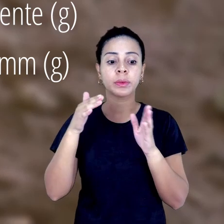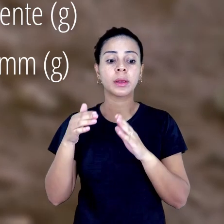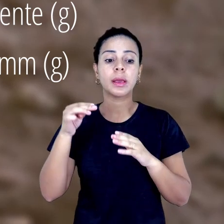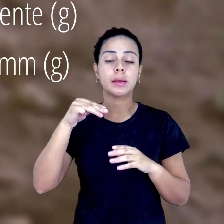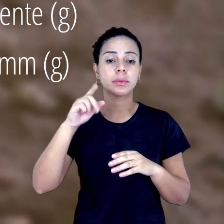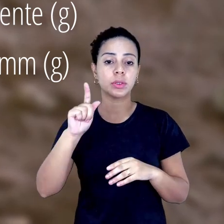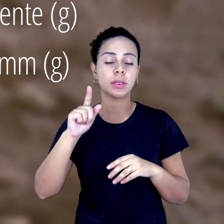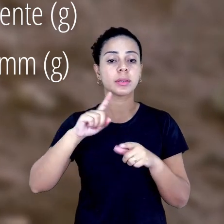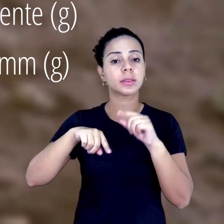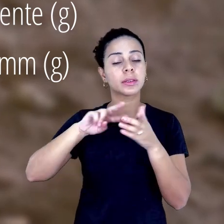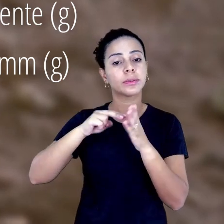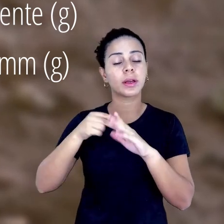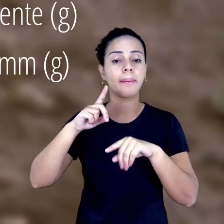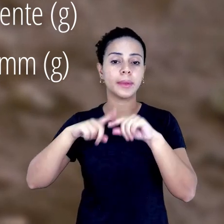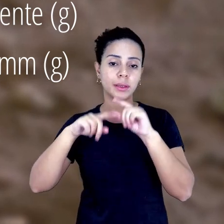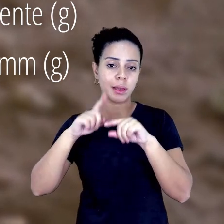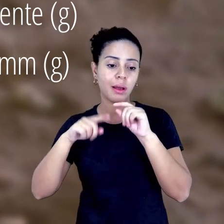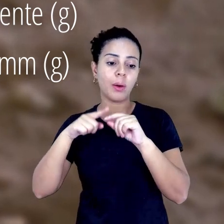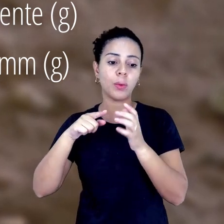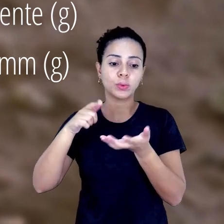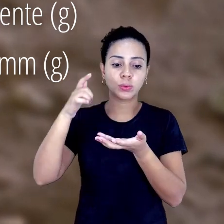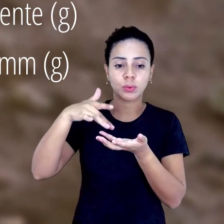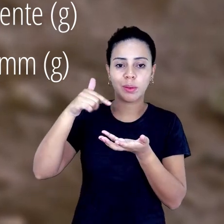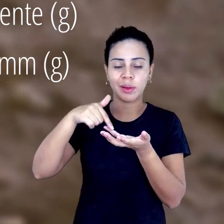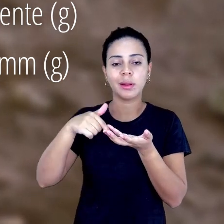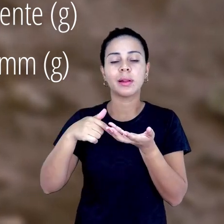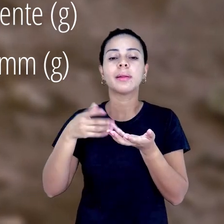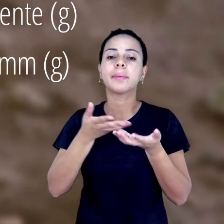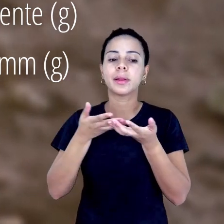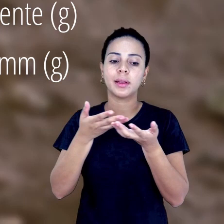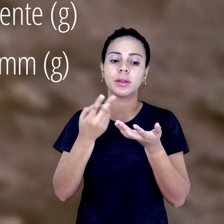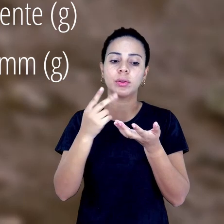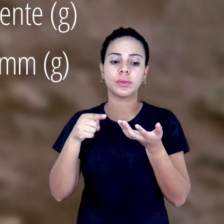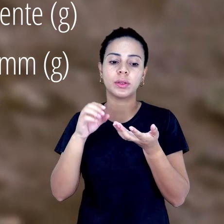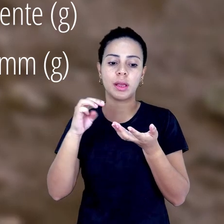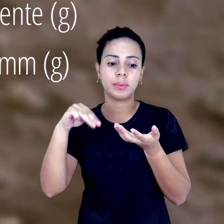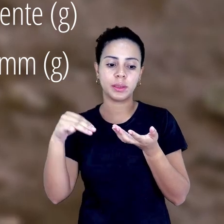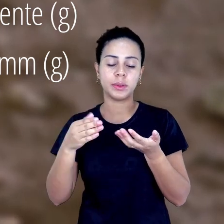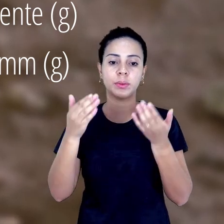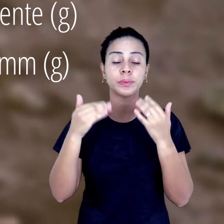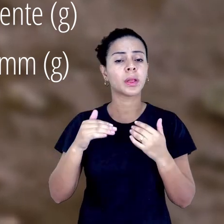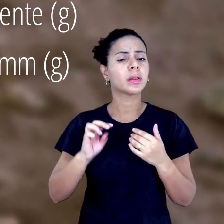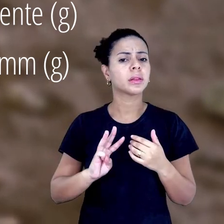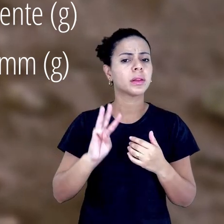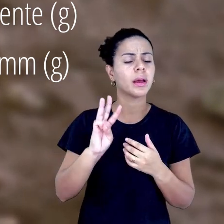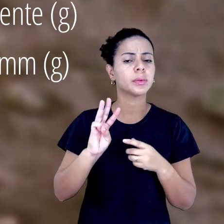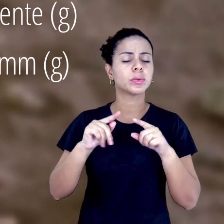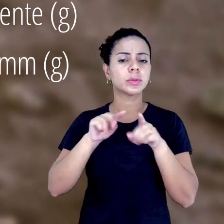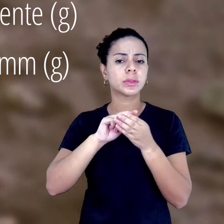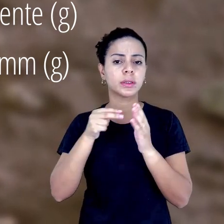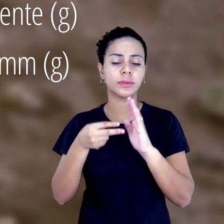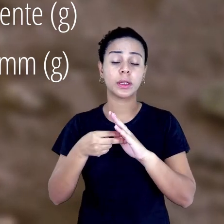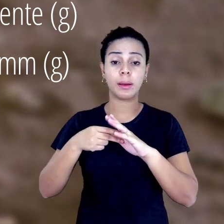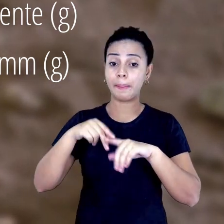do material seco retido na peneira de 2,0 mm em gramas, W é a umidade higroscópica